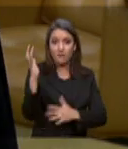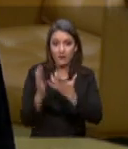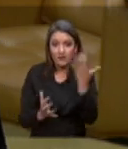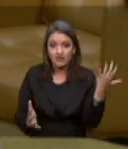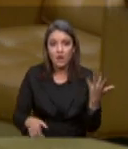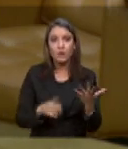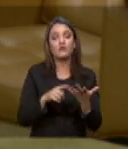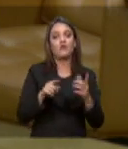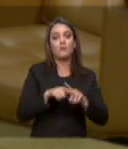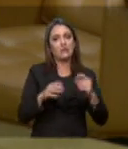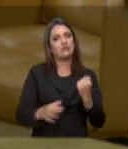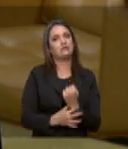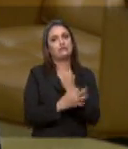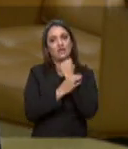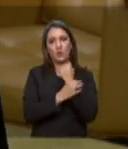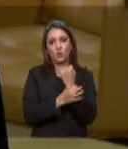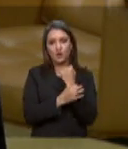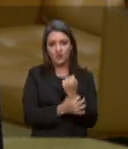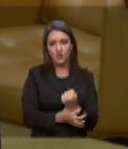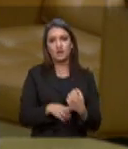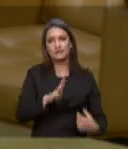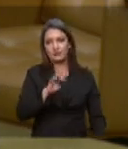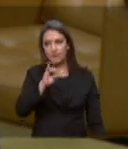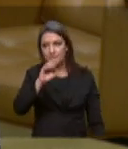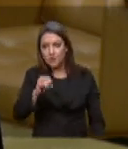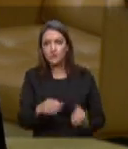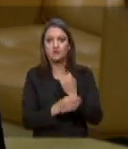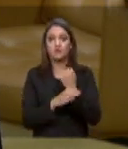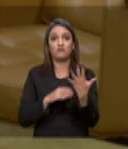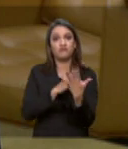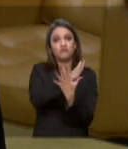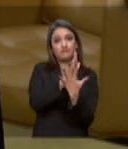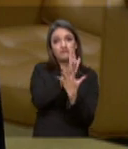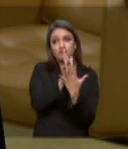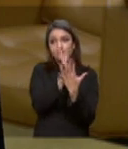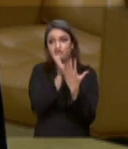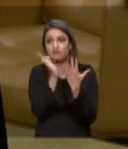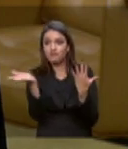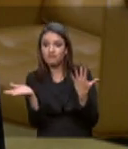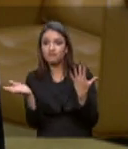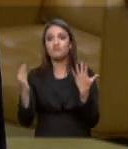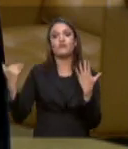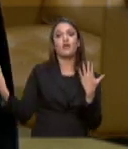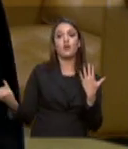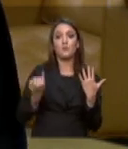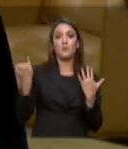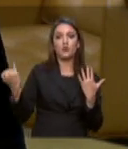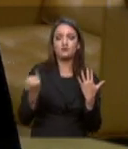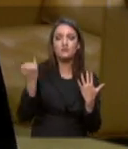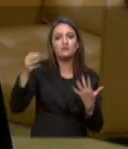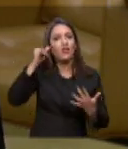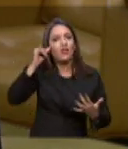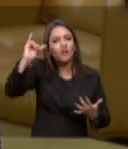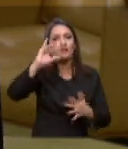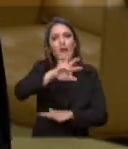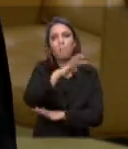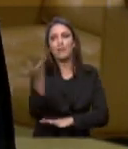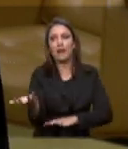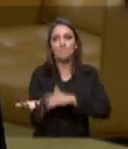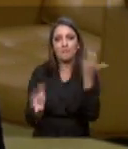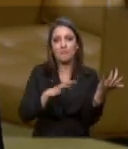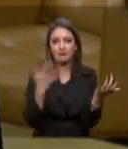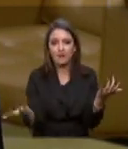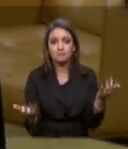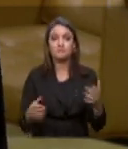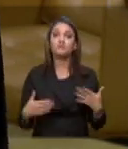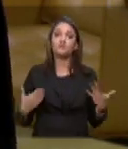a biossegurança. Portanto, doutor Aras, 5 eixos temáticos fundamentais de combate ao desmatamento. No eixo de